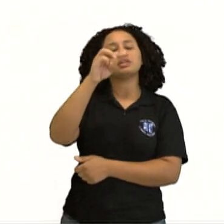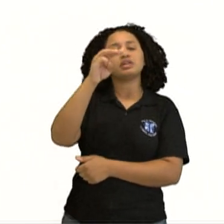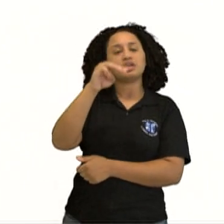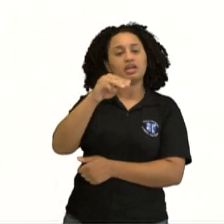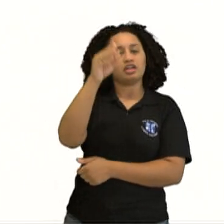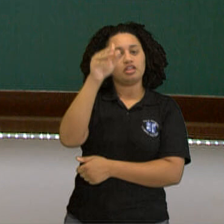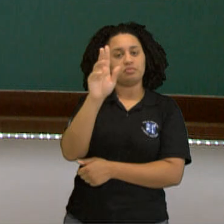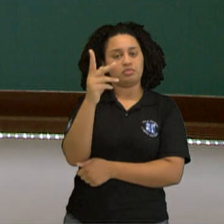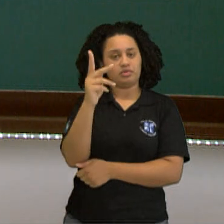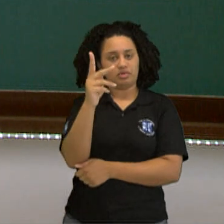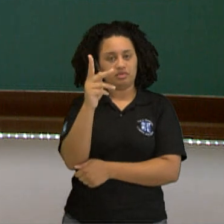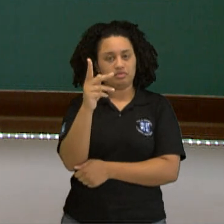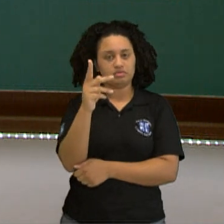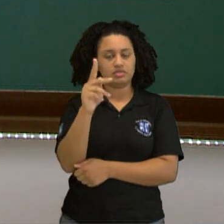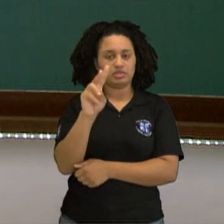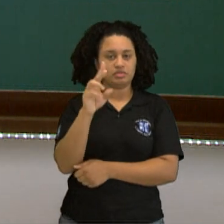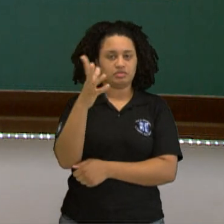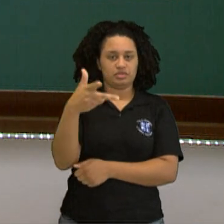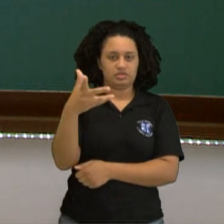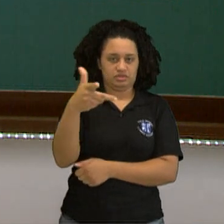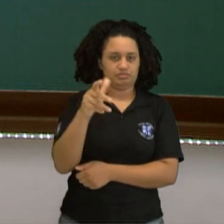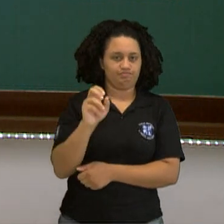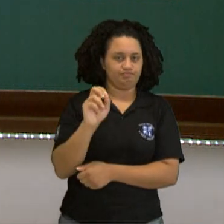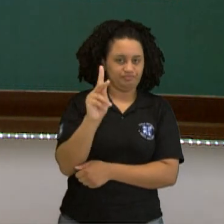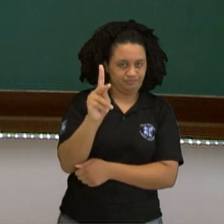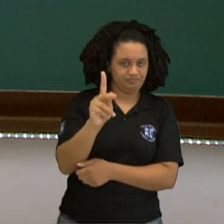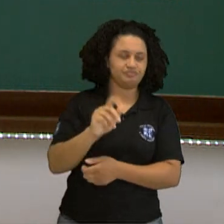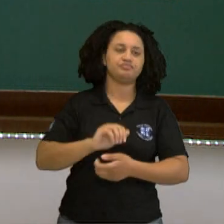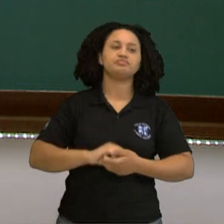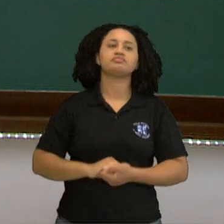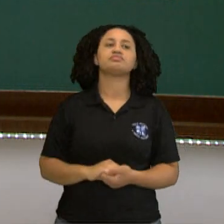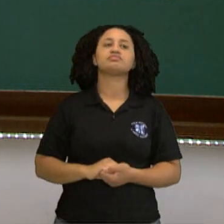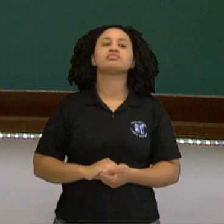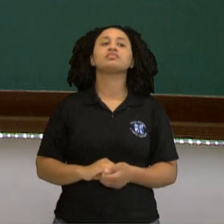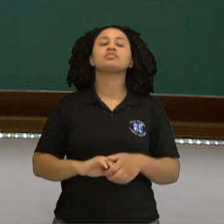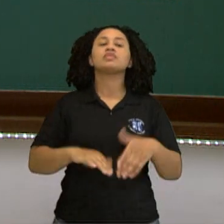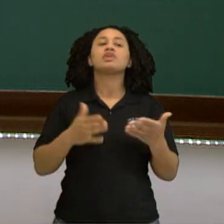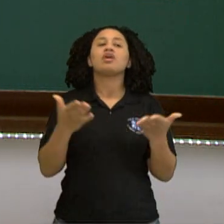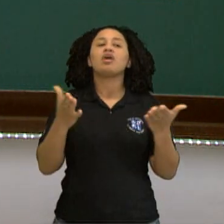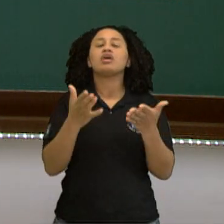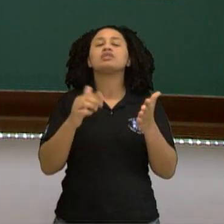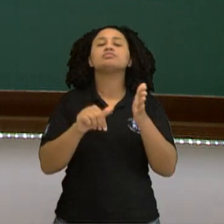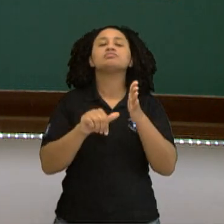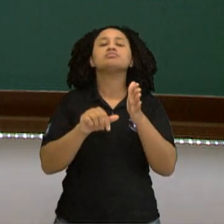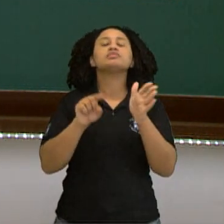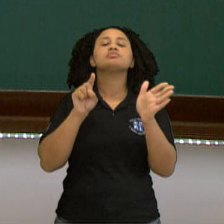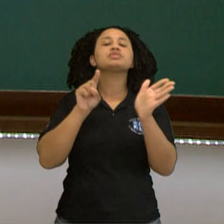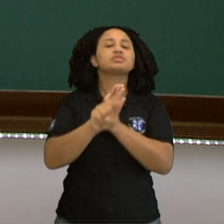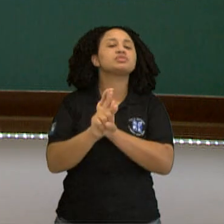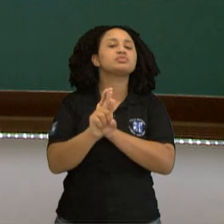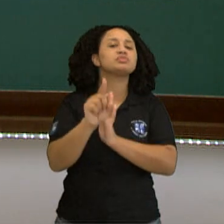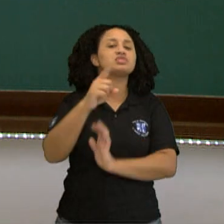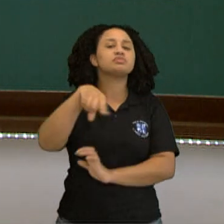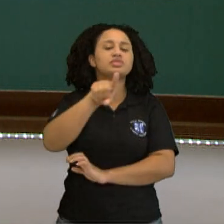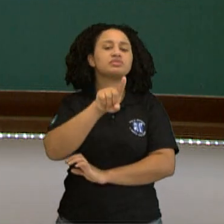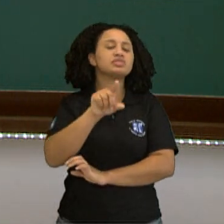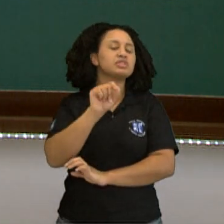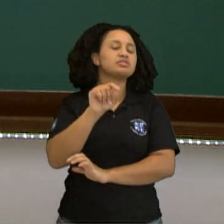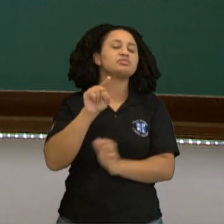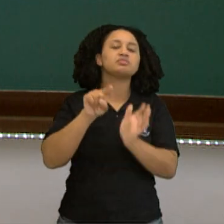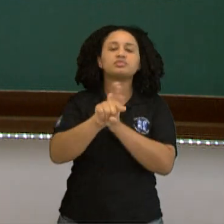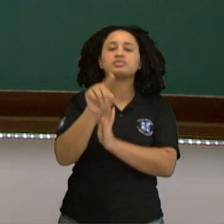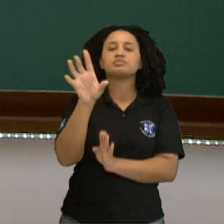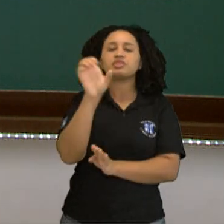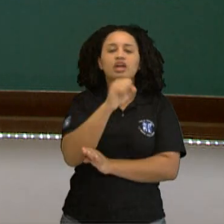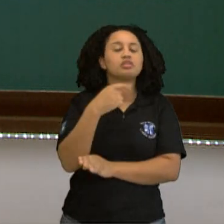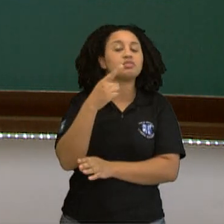73 km por hora. Beleza? Vamos lá. Pessoal, agora eu vou fazer um quiz com vocês aí para